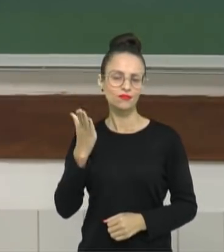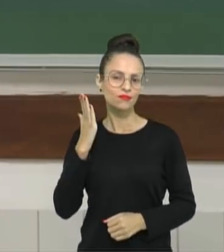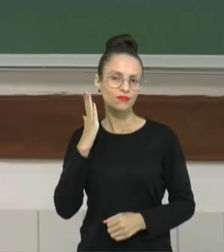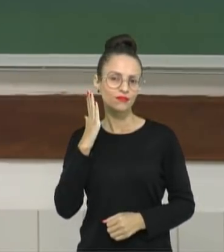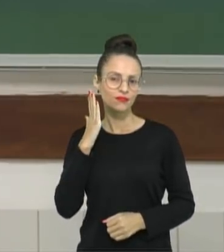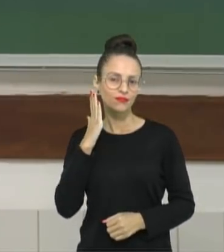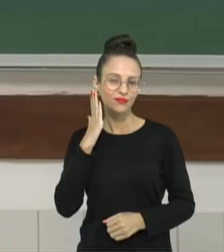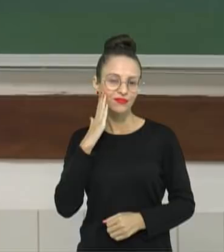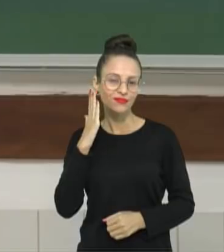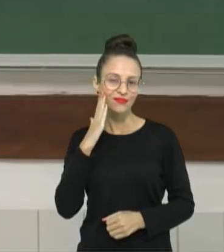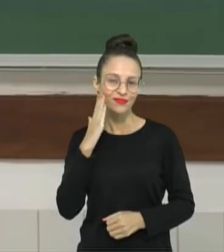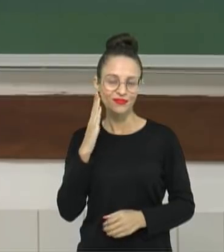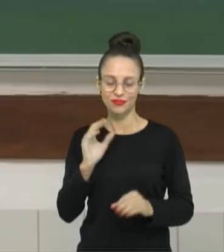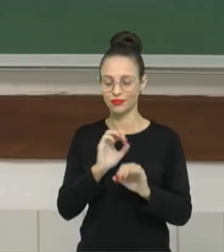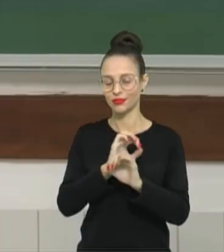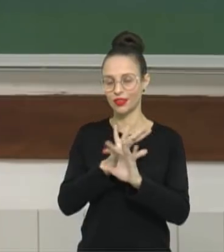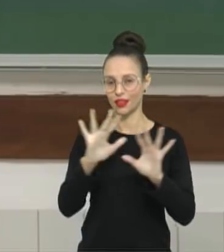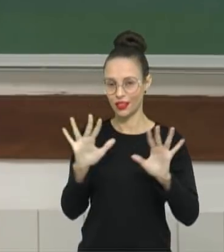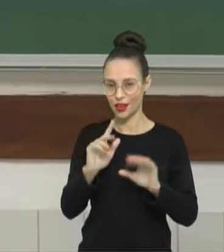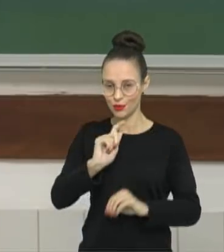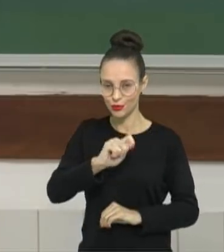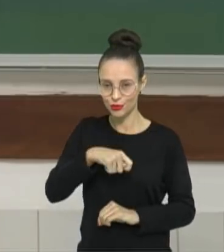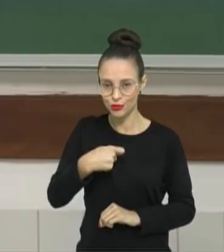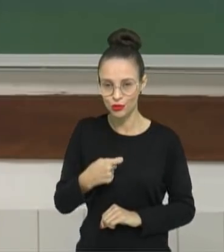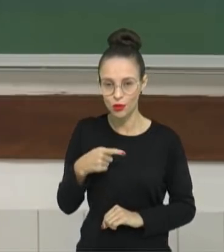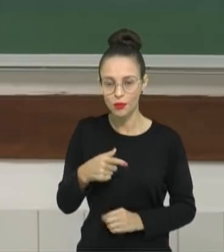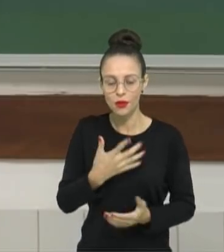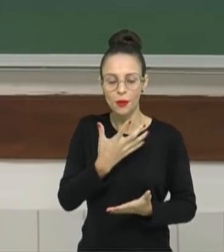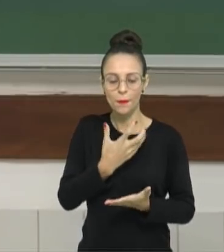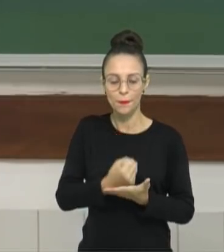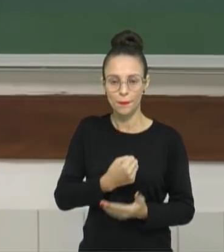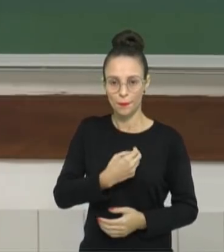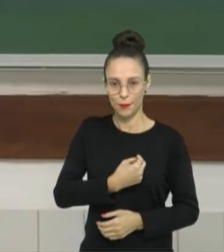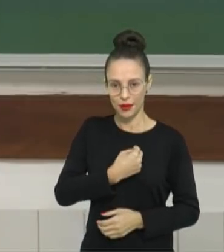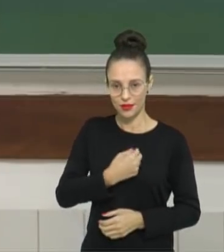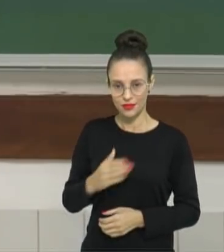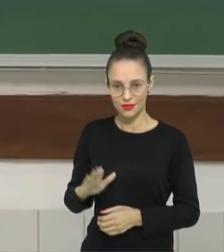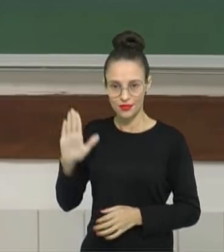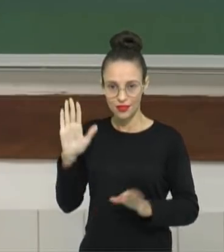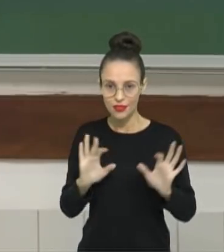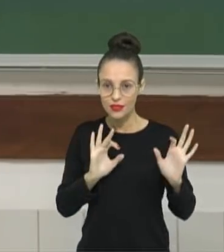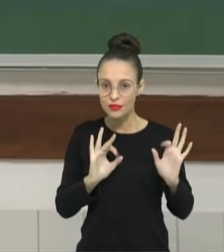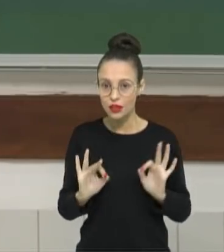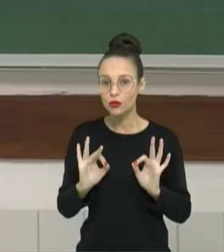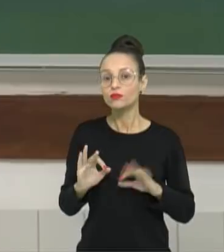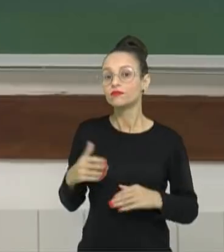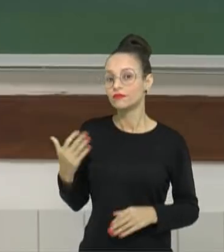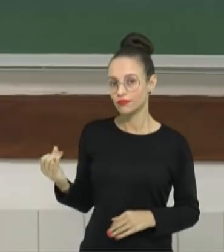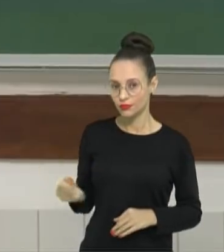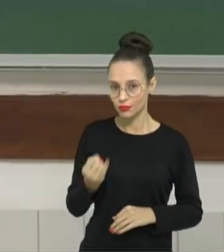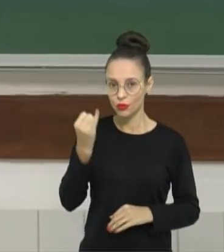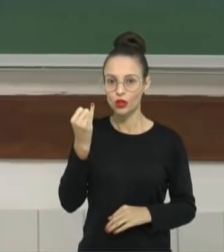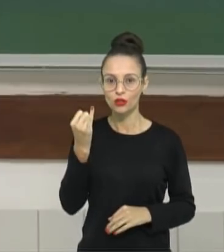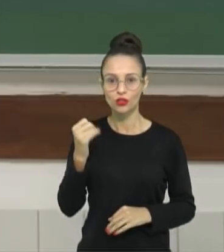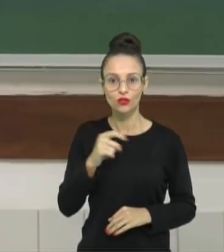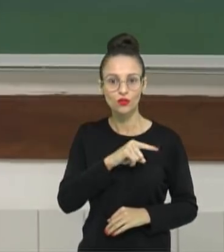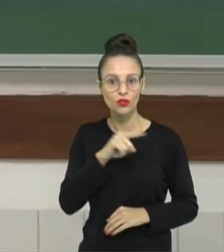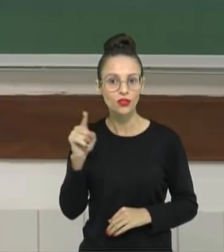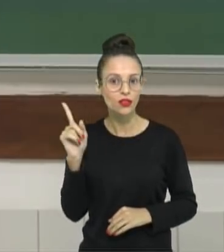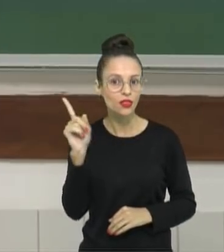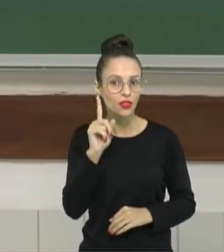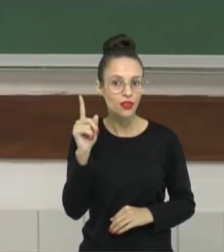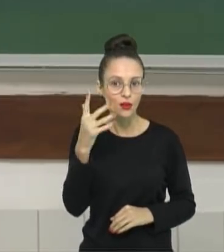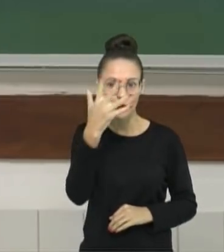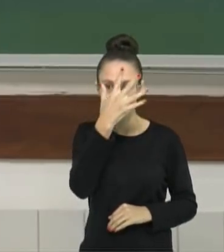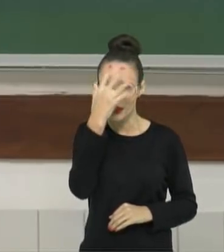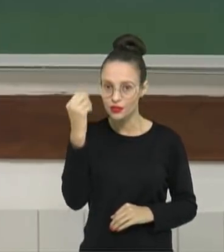bem esclarecidos em relação à presença diária de vocês, né? É bem importante não